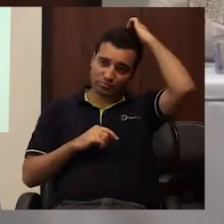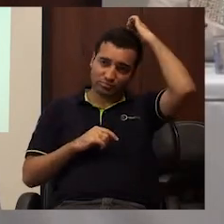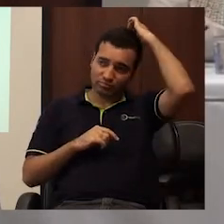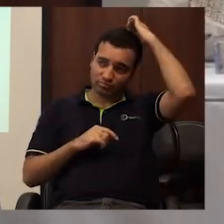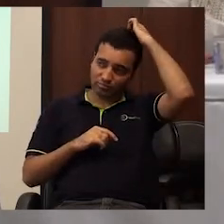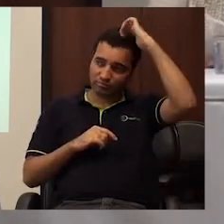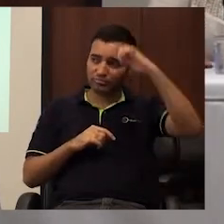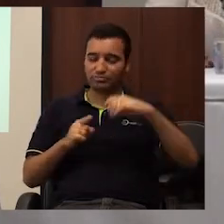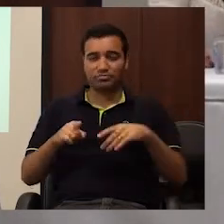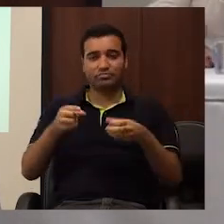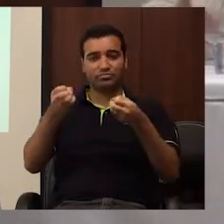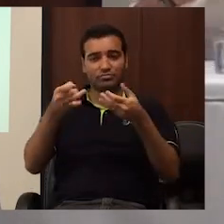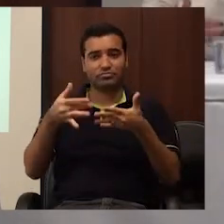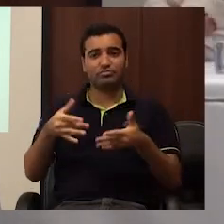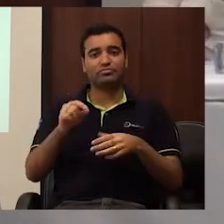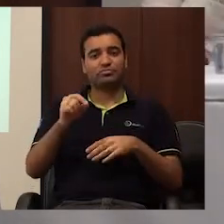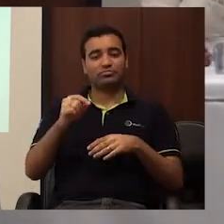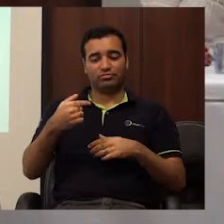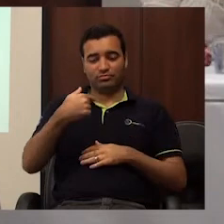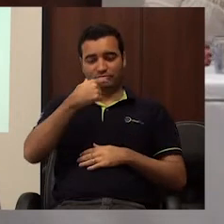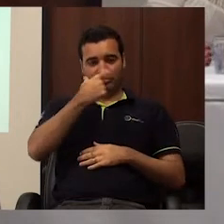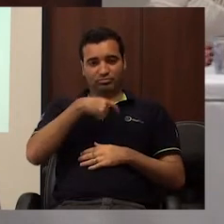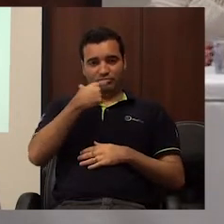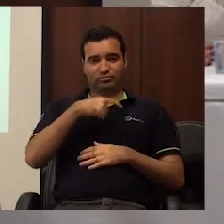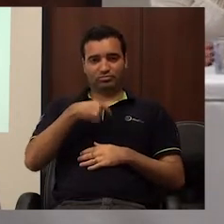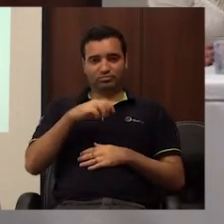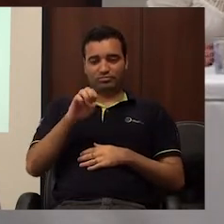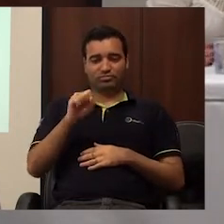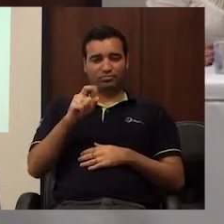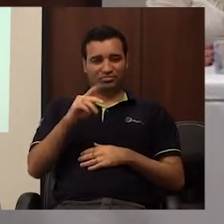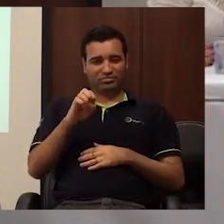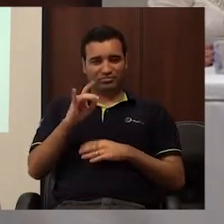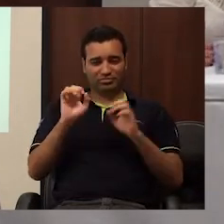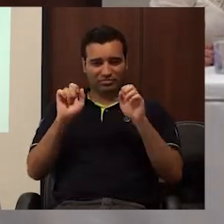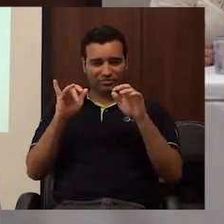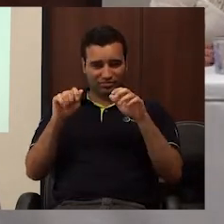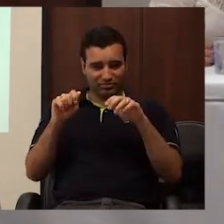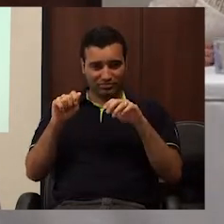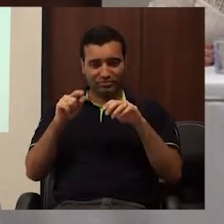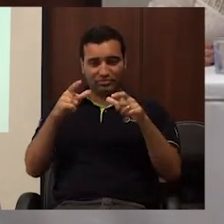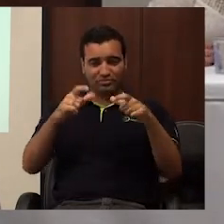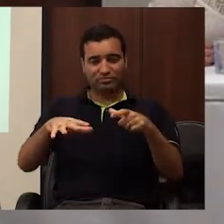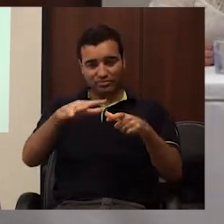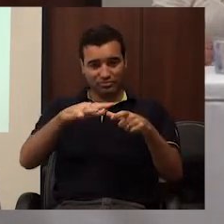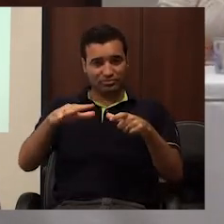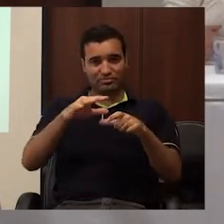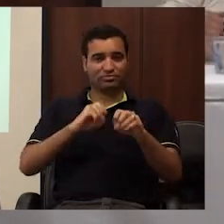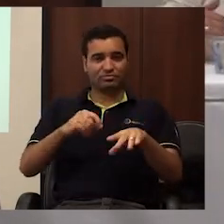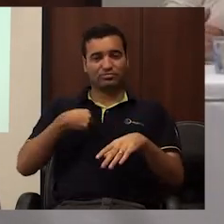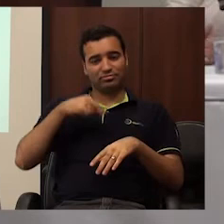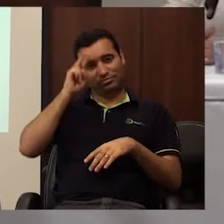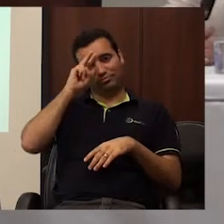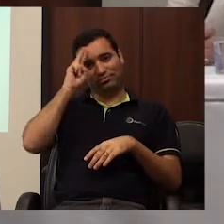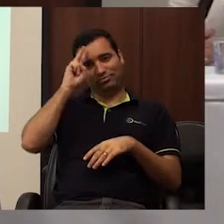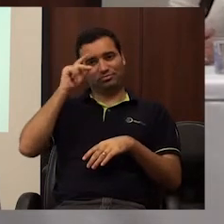do lugar de especialista na área da educação especial, porque eu sou histórica,